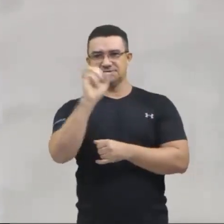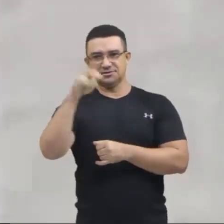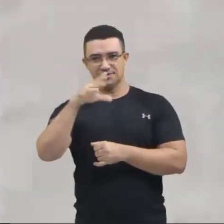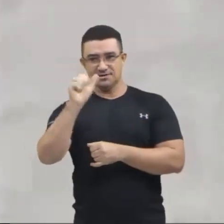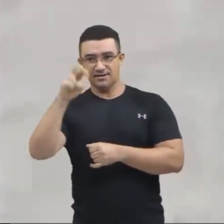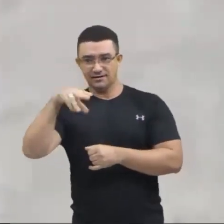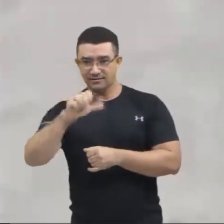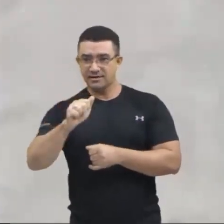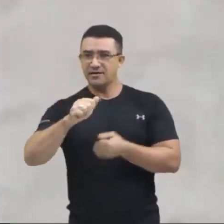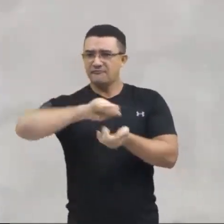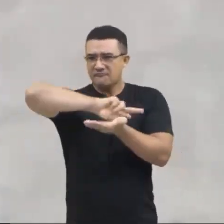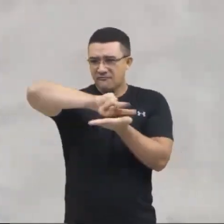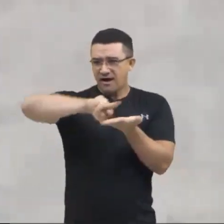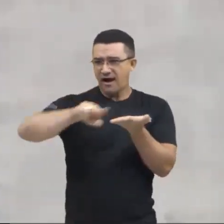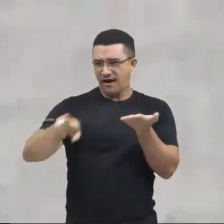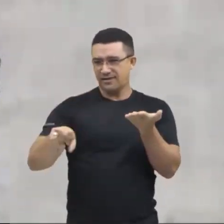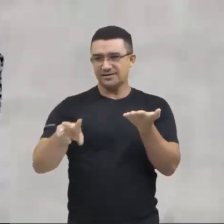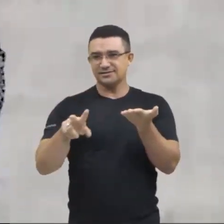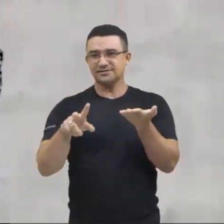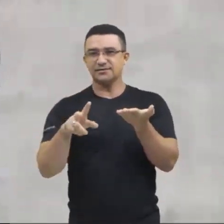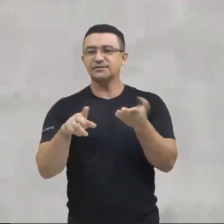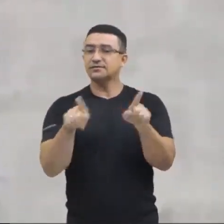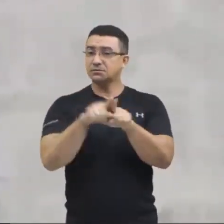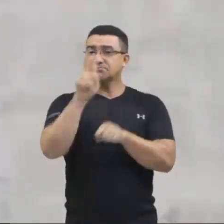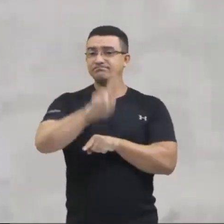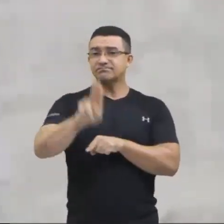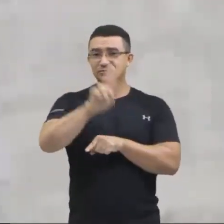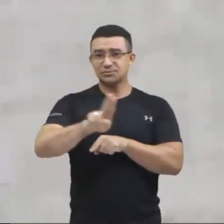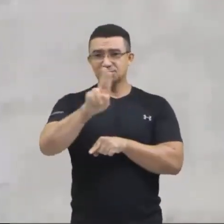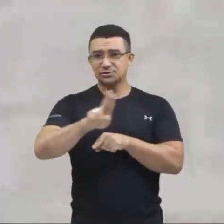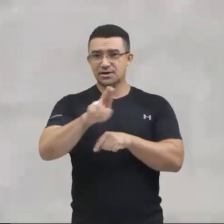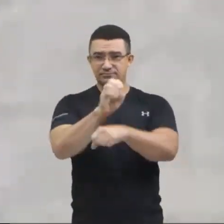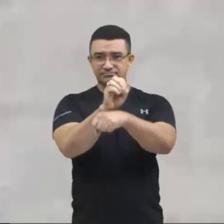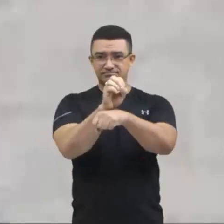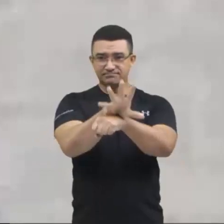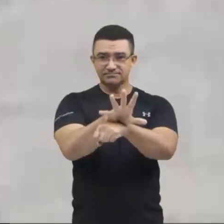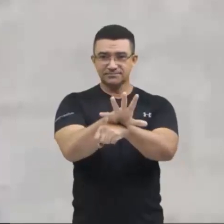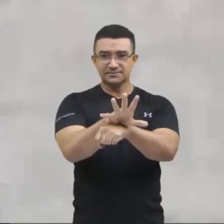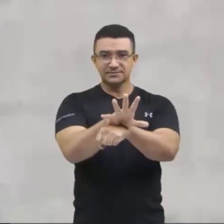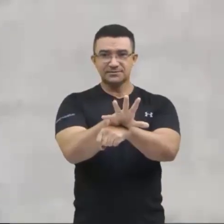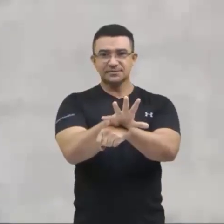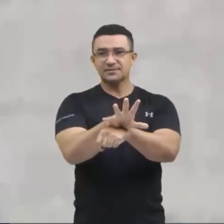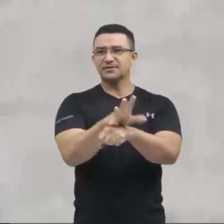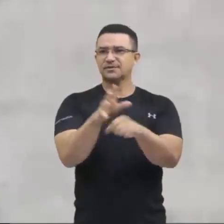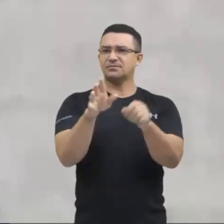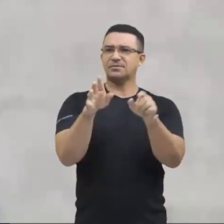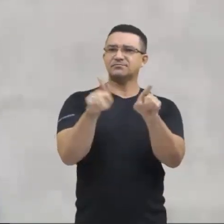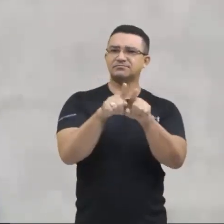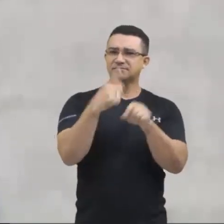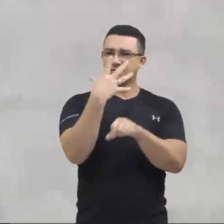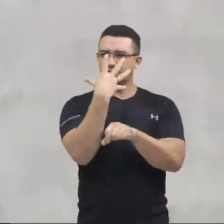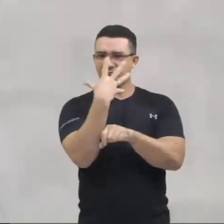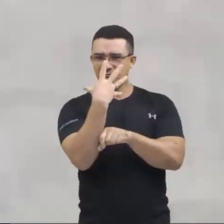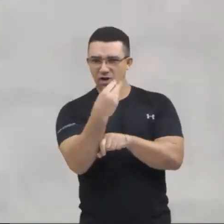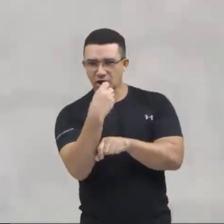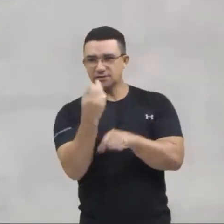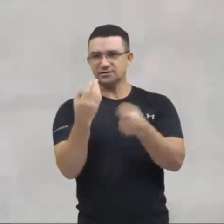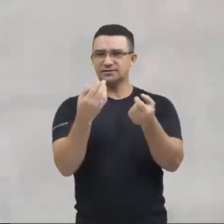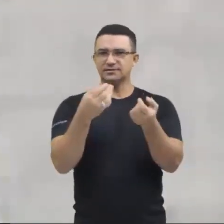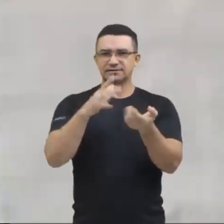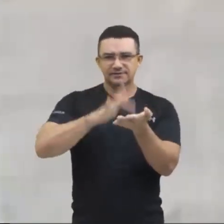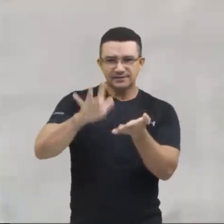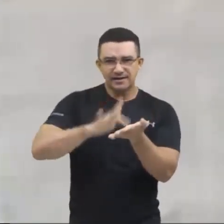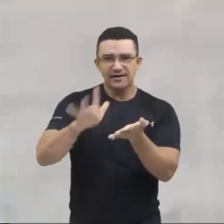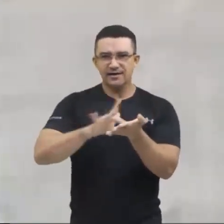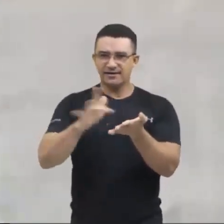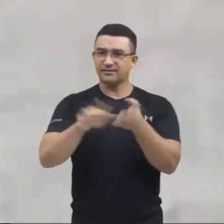várias dinâmicas, e eu também utilizava o projetor de imagem, os tablets e até